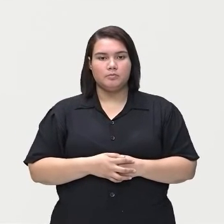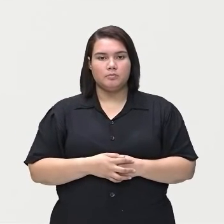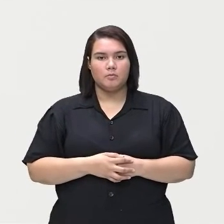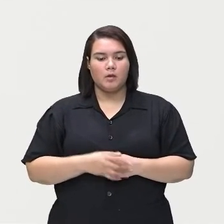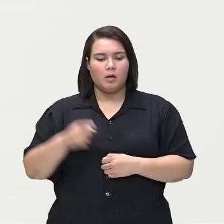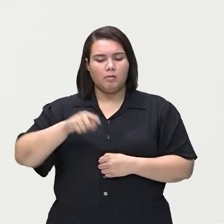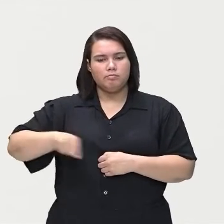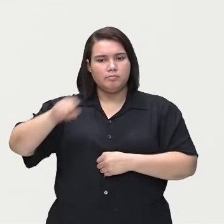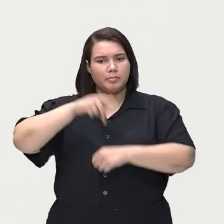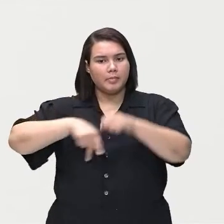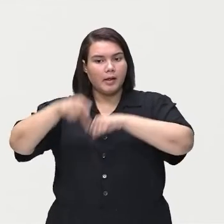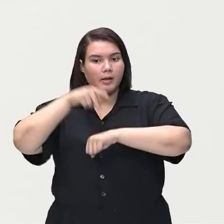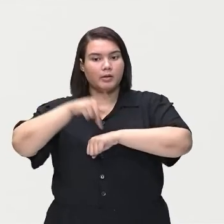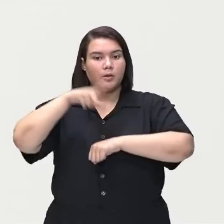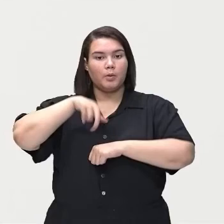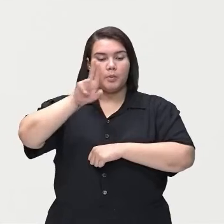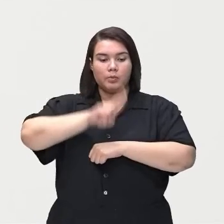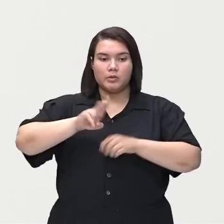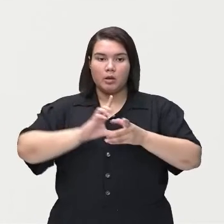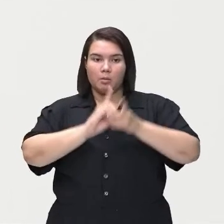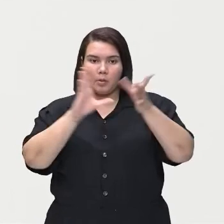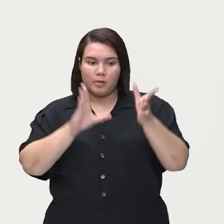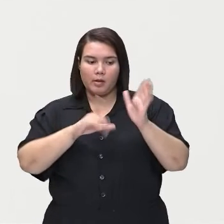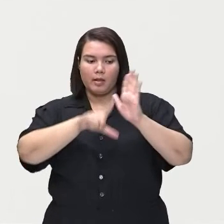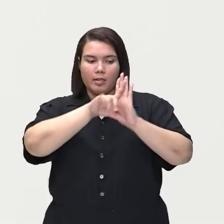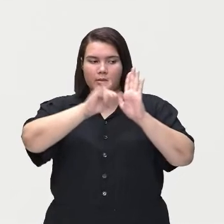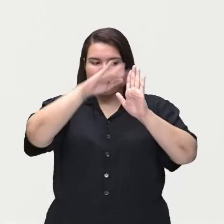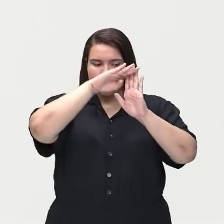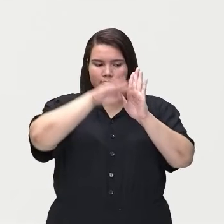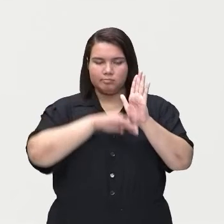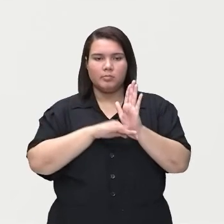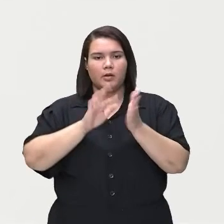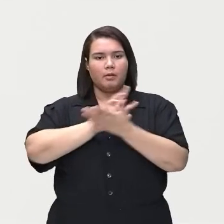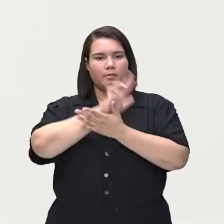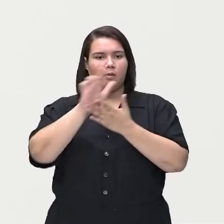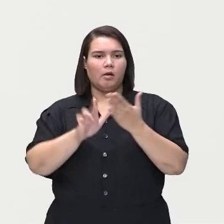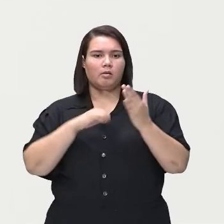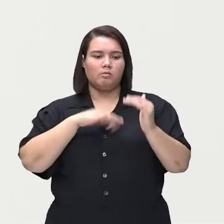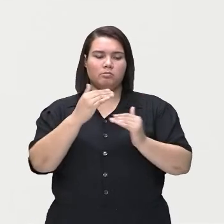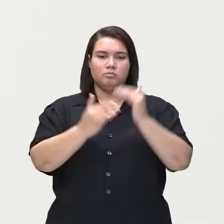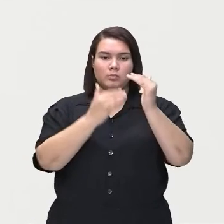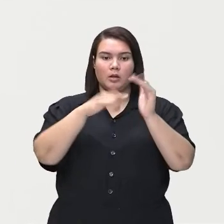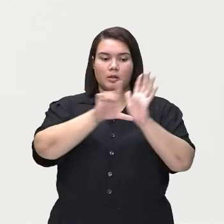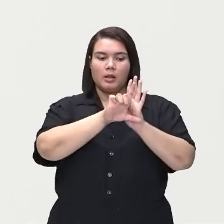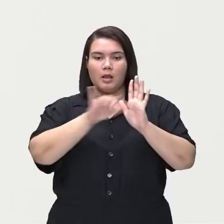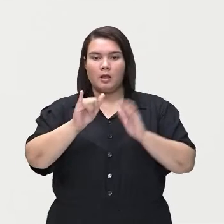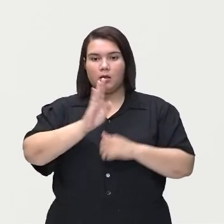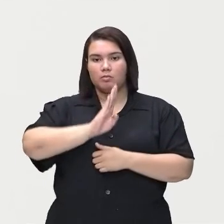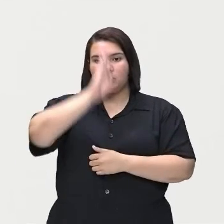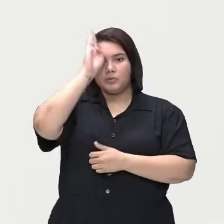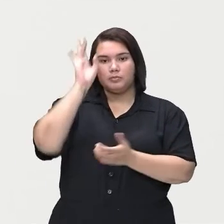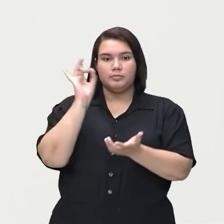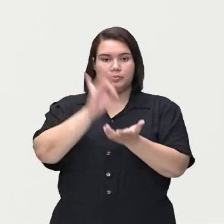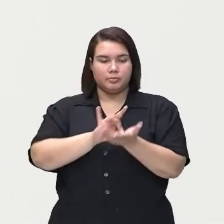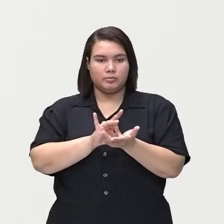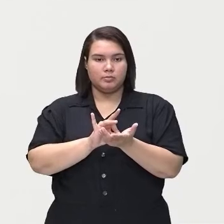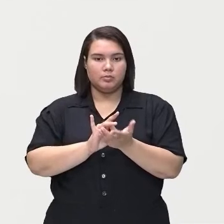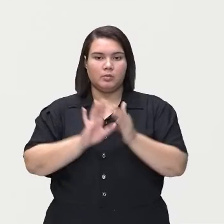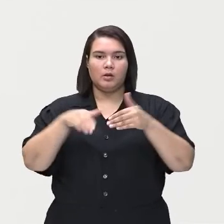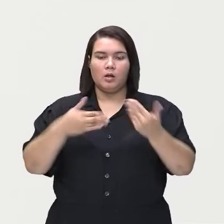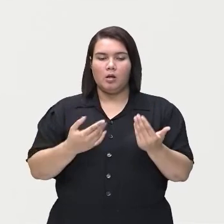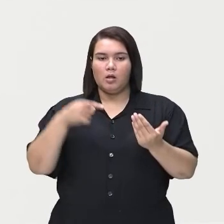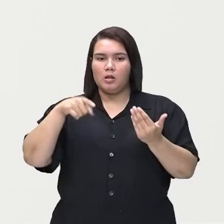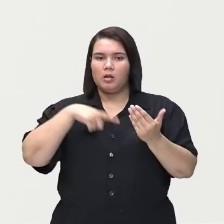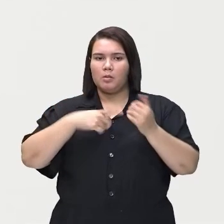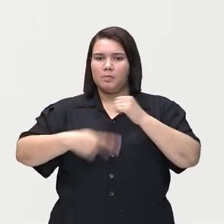dos países democráticos, suas leis são variantes evoluídas da lei romana original. Então, boa parte